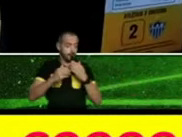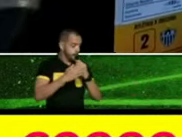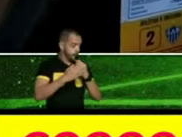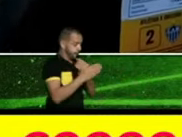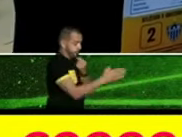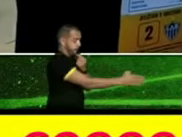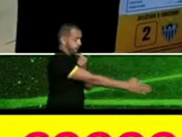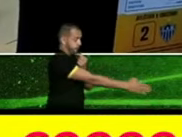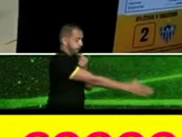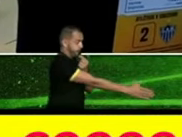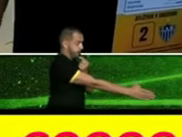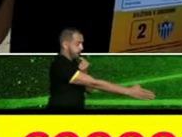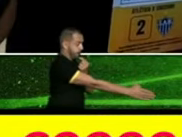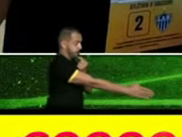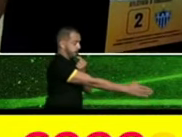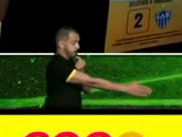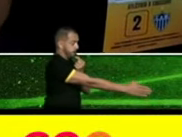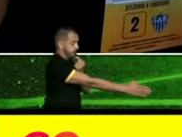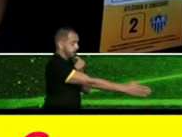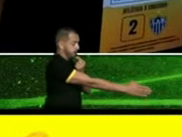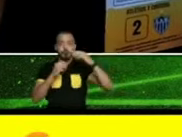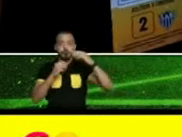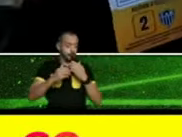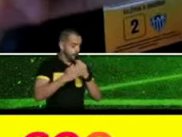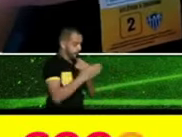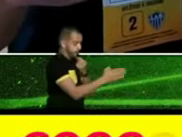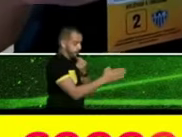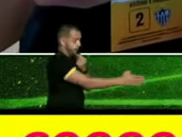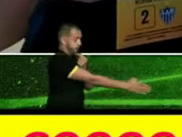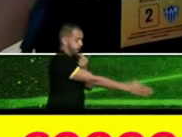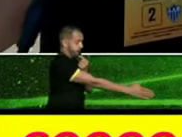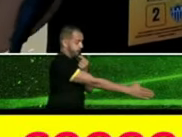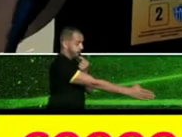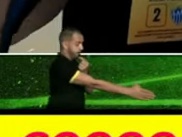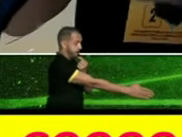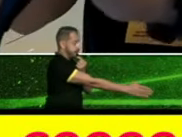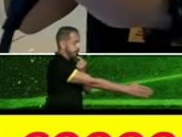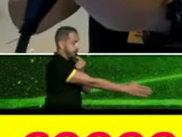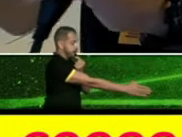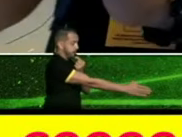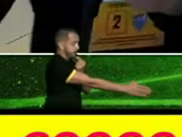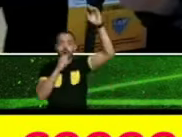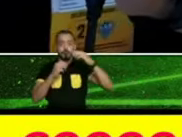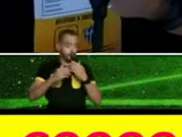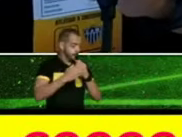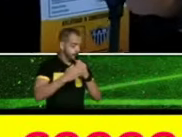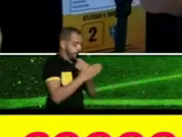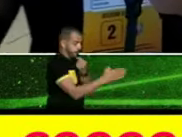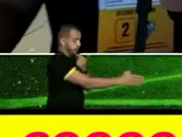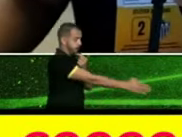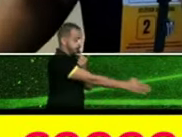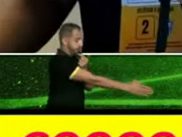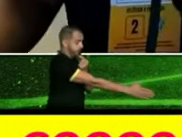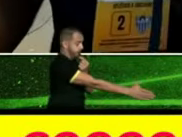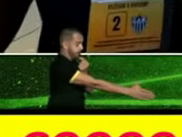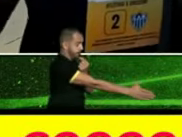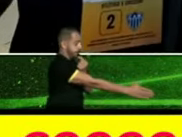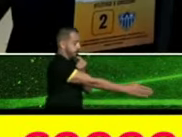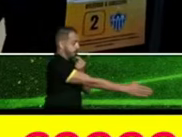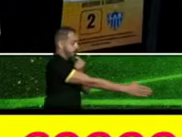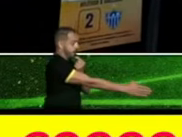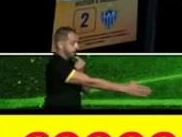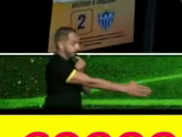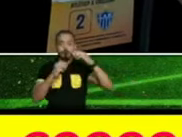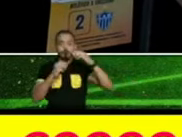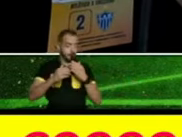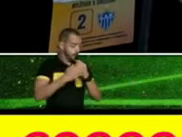o que esmaga a rede do Cruzeiro a marca de 25 o galo faz 2 a 0 com o